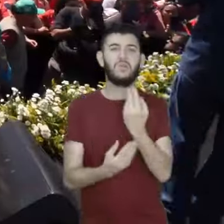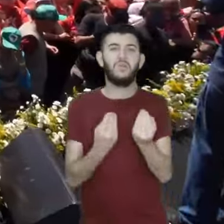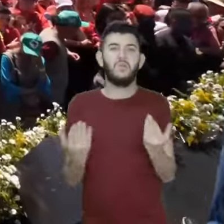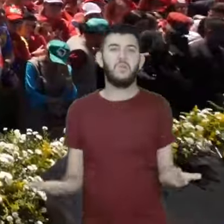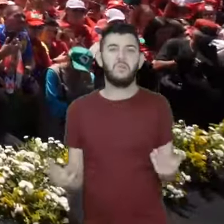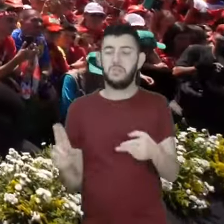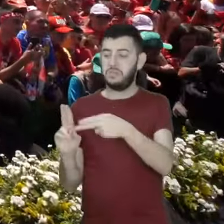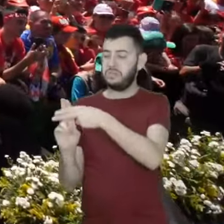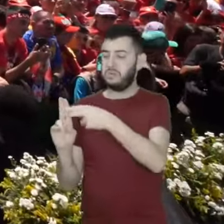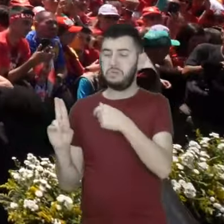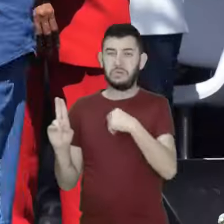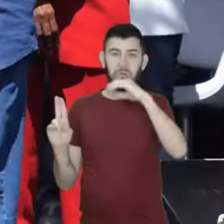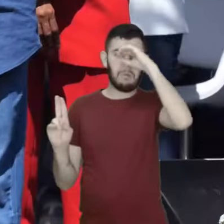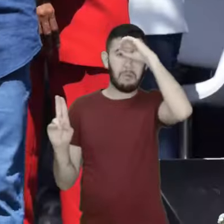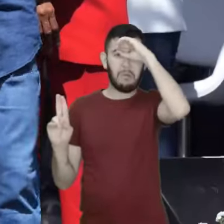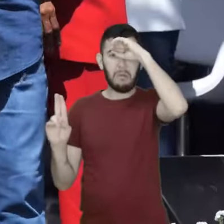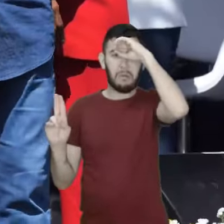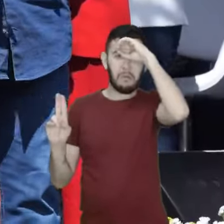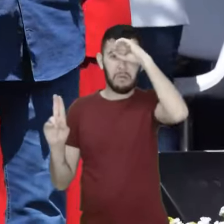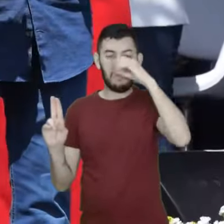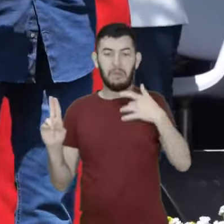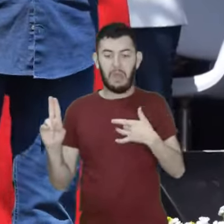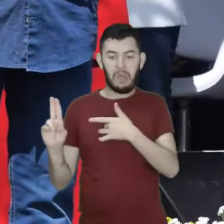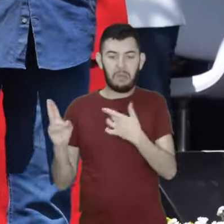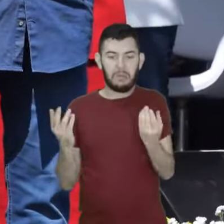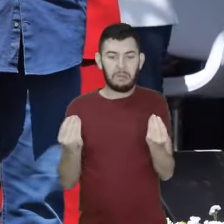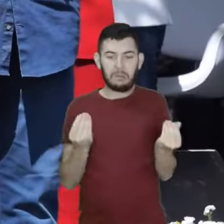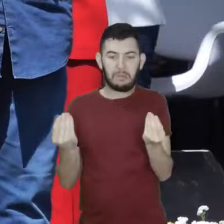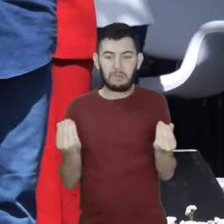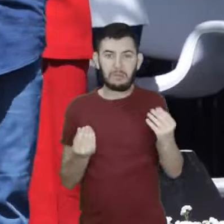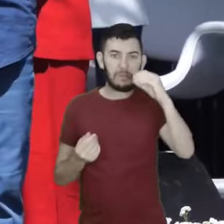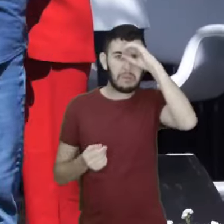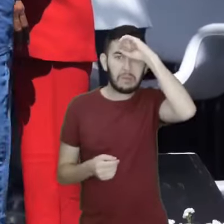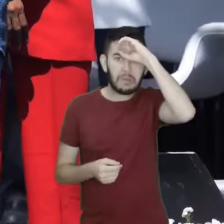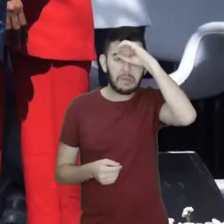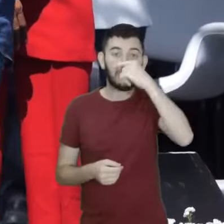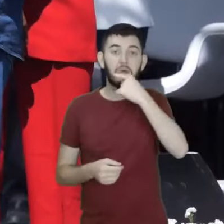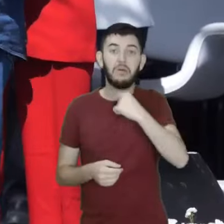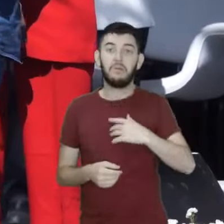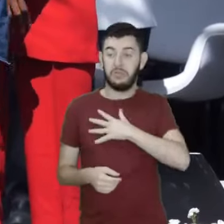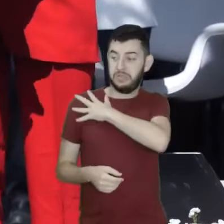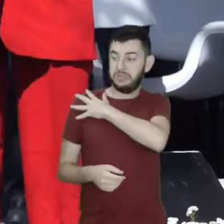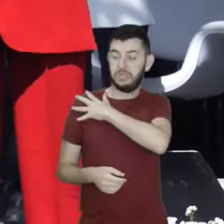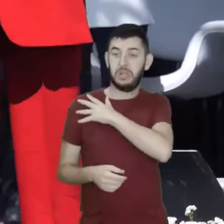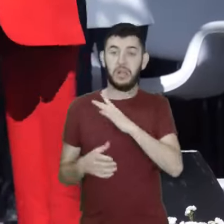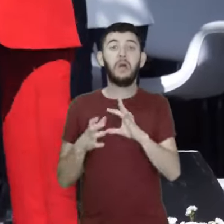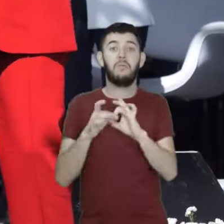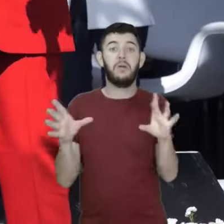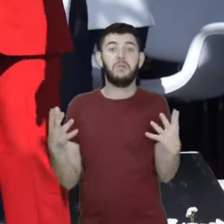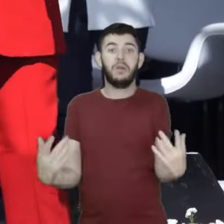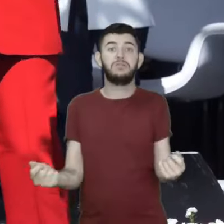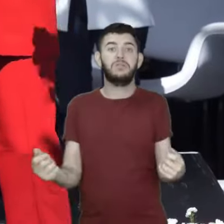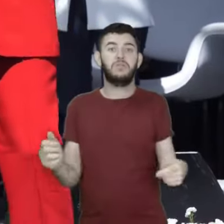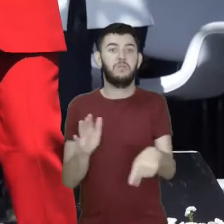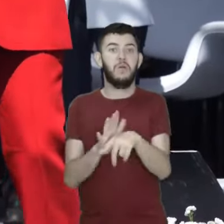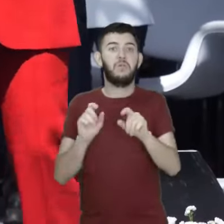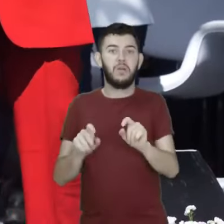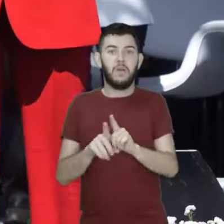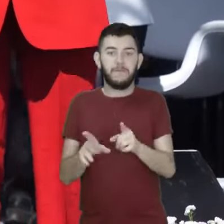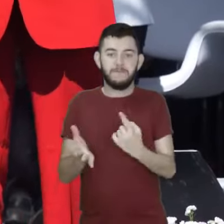conhecia a saúde. E esse general resolveu permitir que houvesse um conluio entre uma república